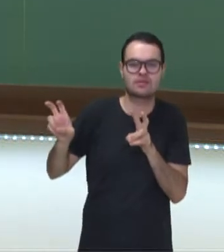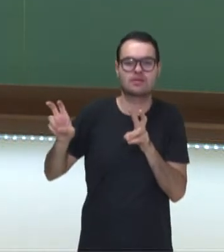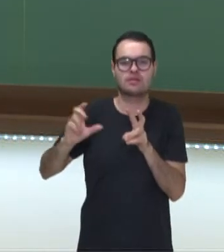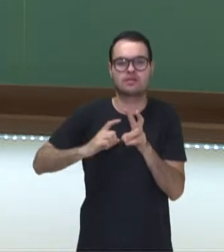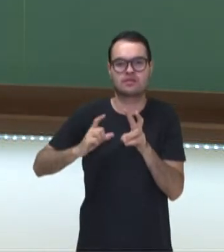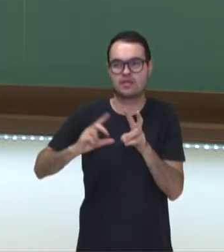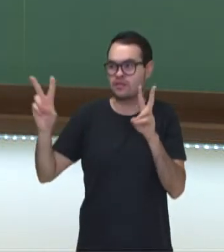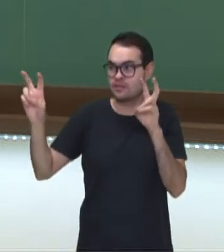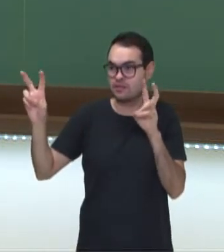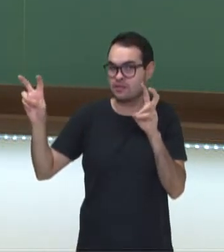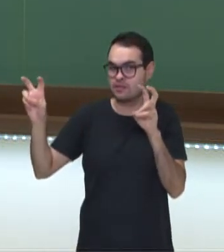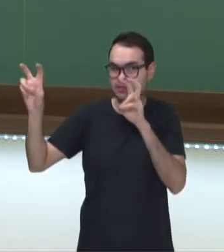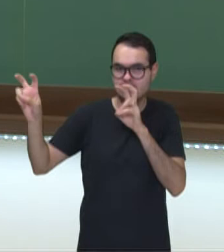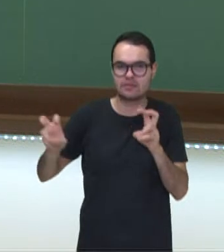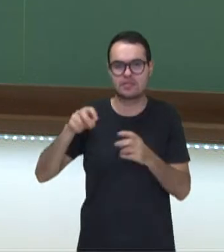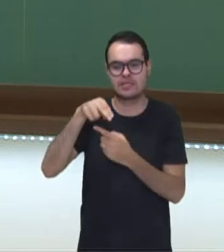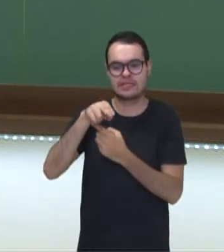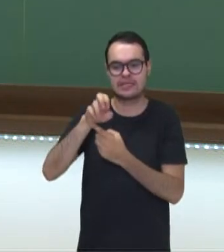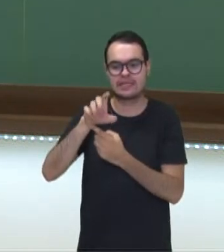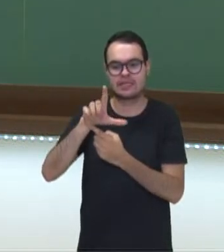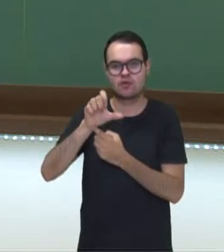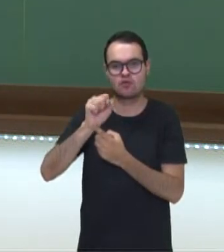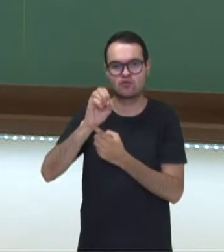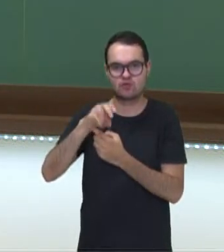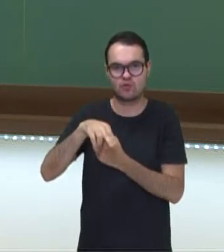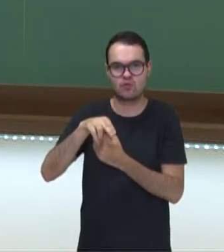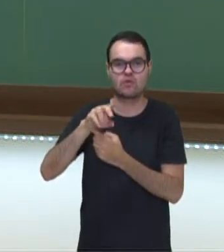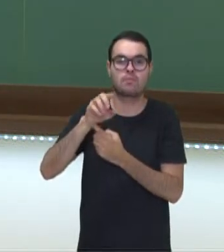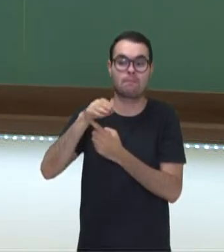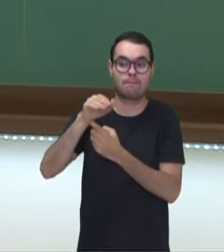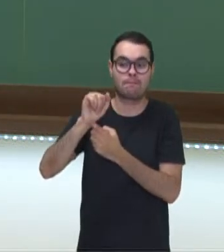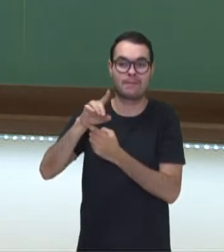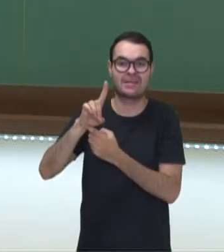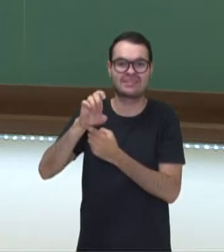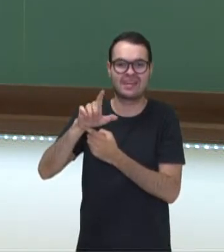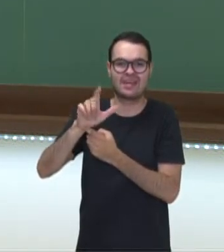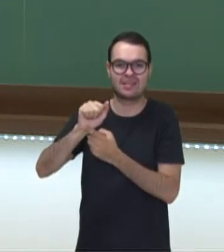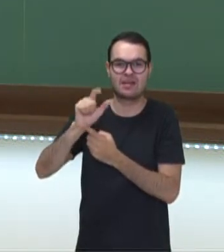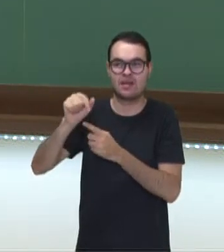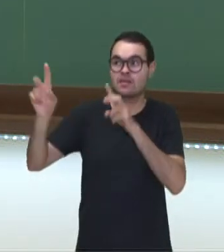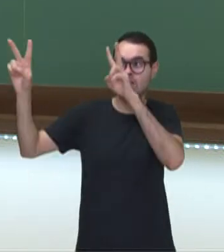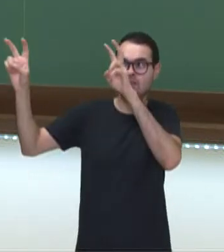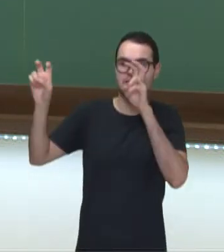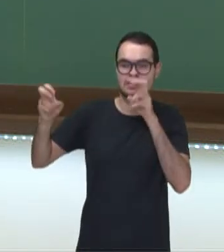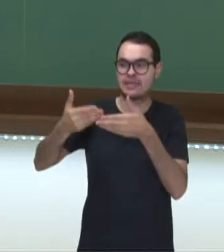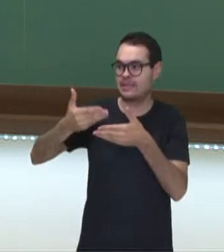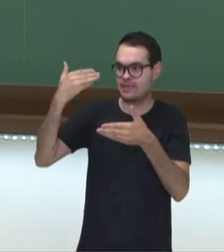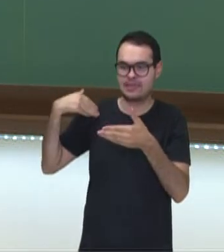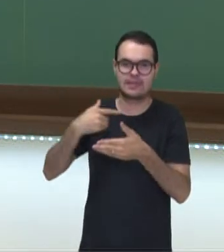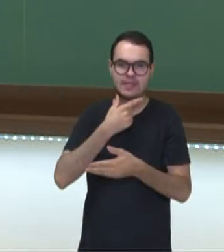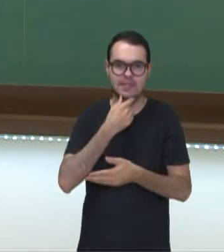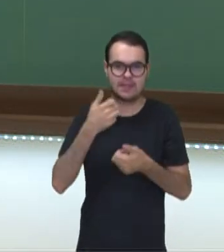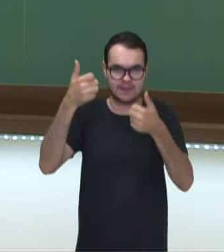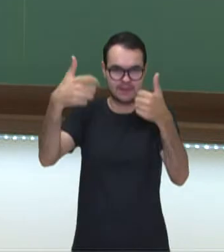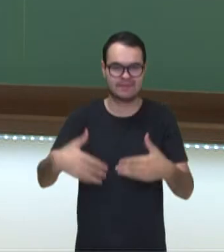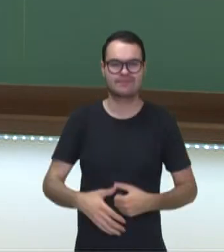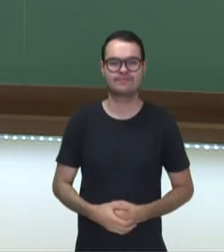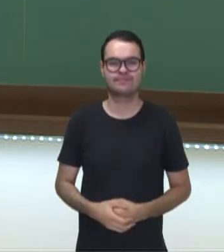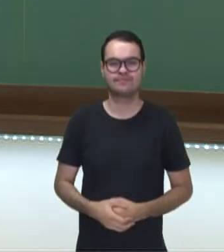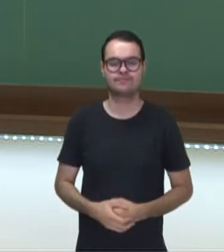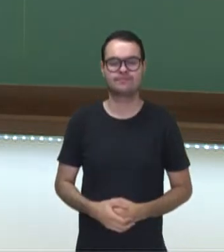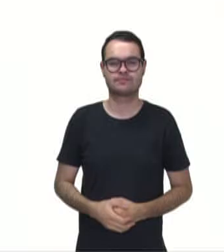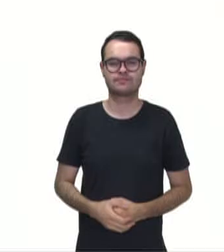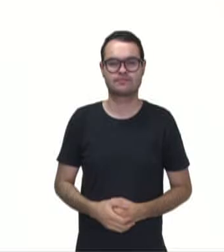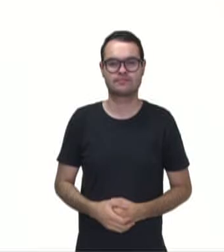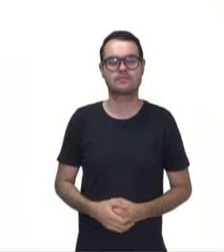Esse Nelson trata-se de Nelson Mandela e esse discurso está entre aspas em função disso. É uma citação. Pois